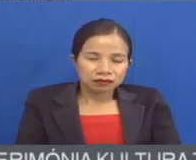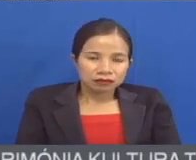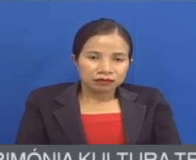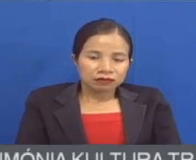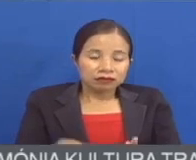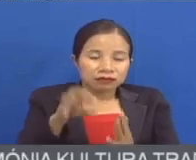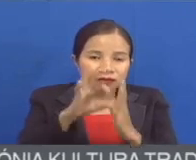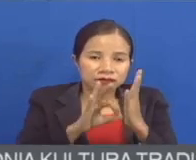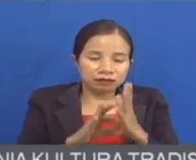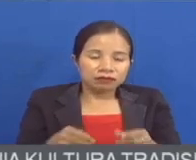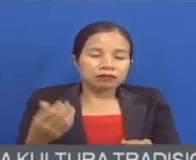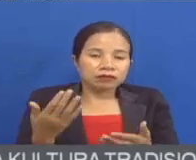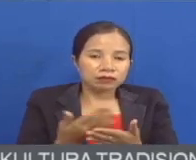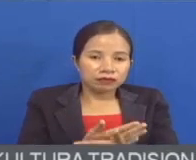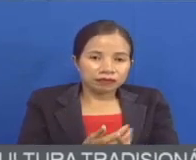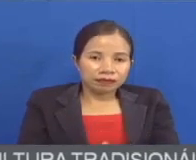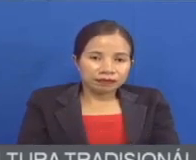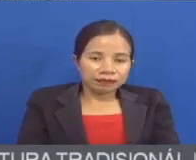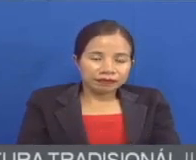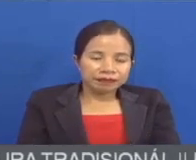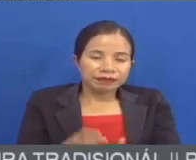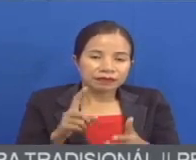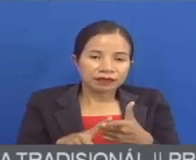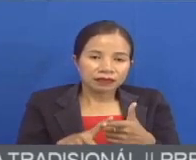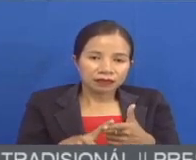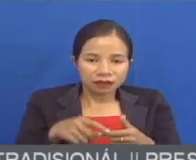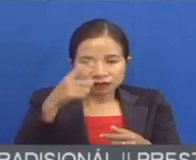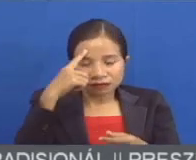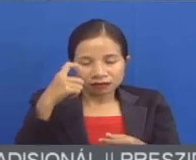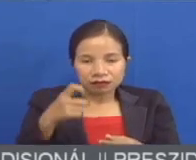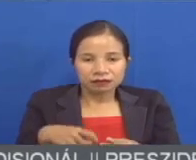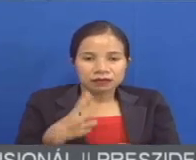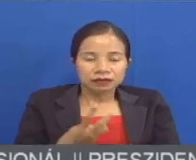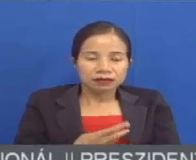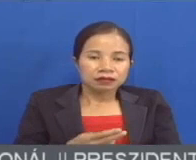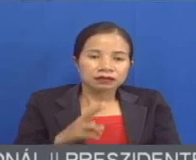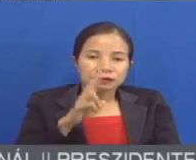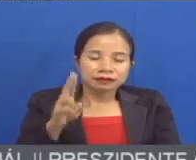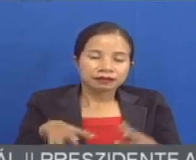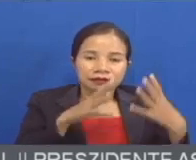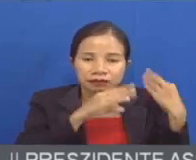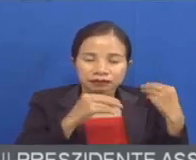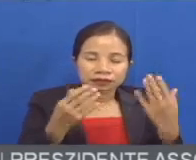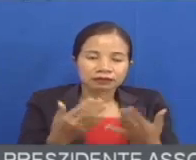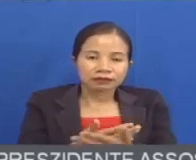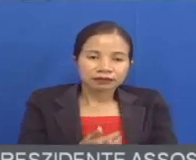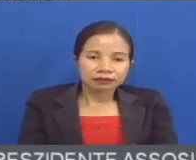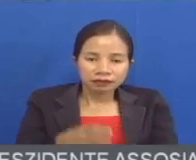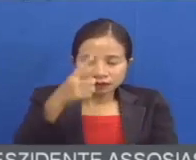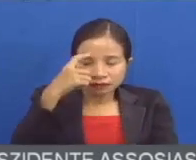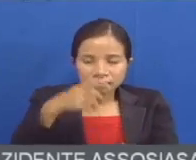formato na FON, depois segundo está mais. E também a SPC na experiência FON. Também